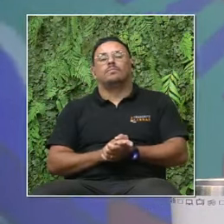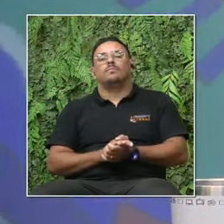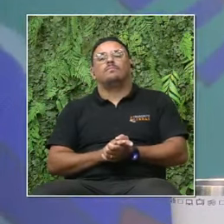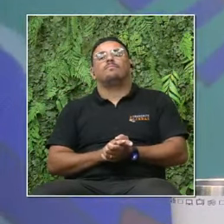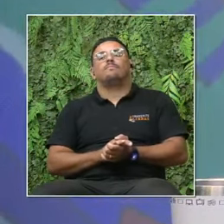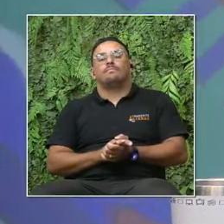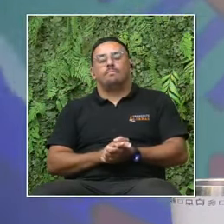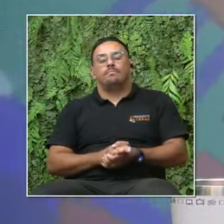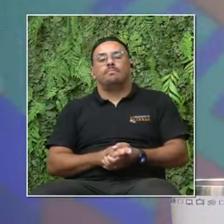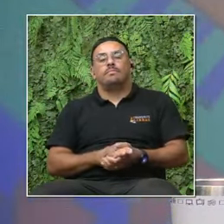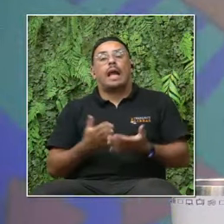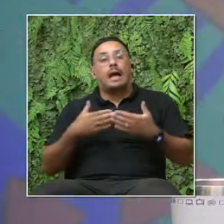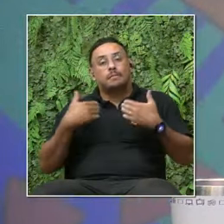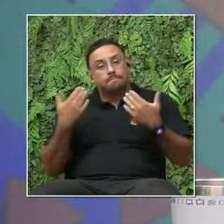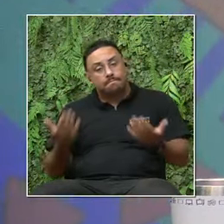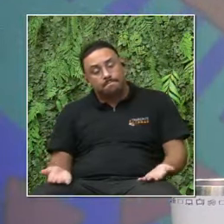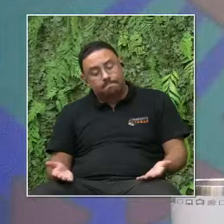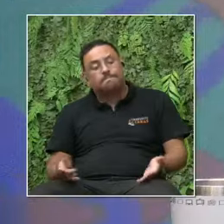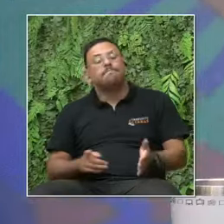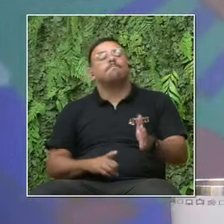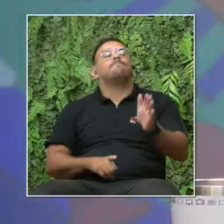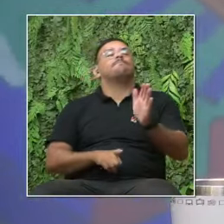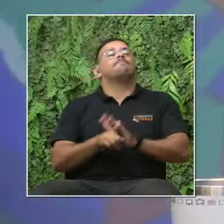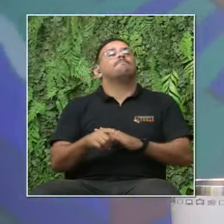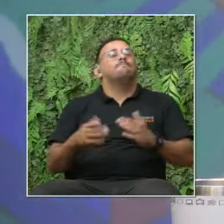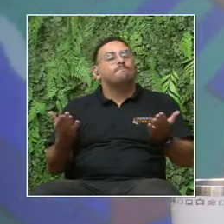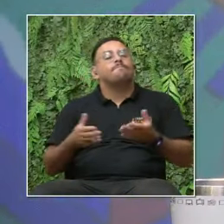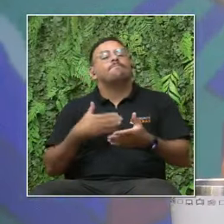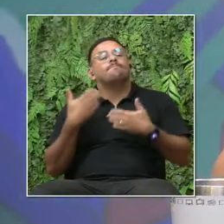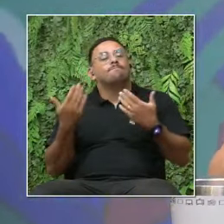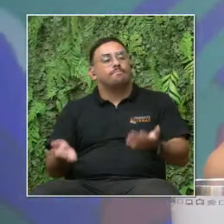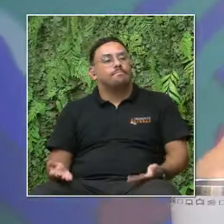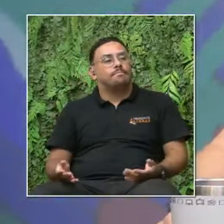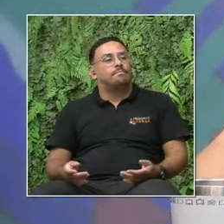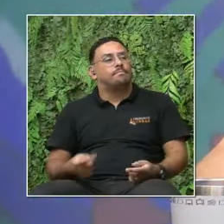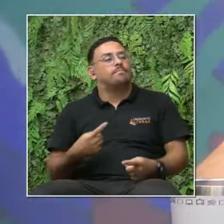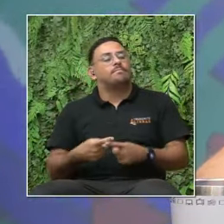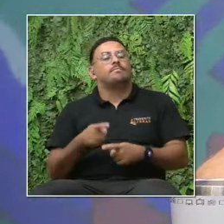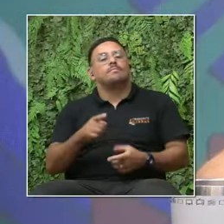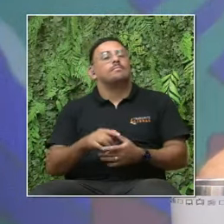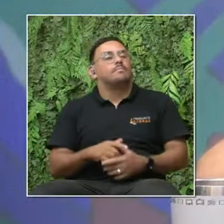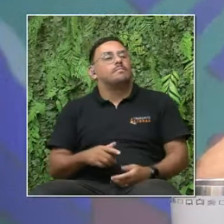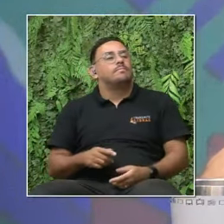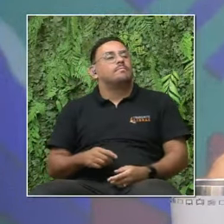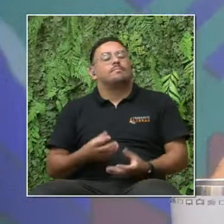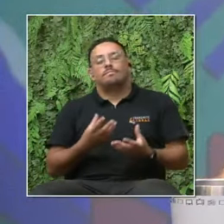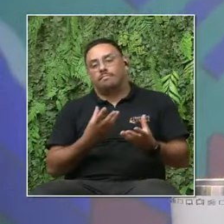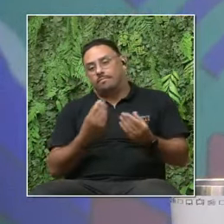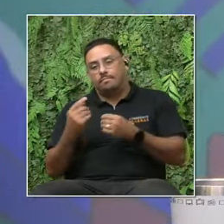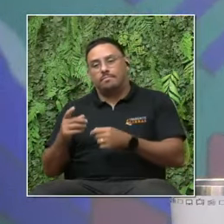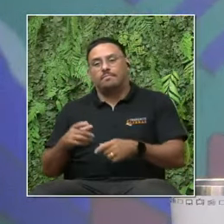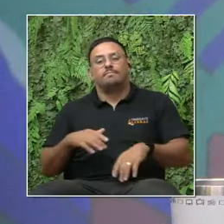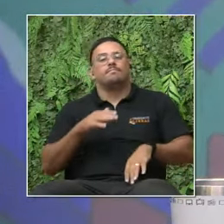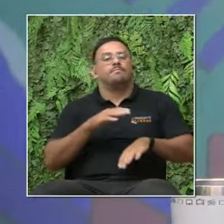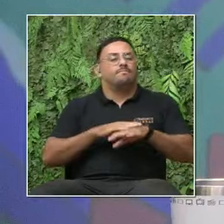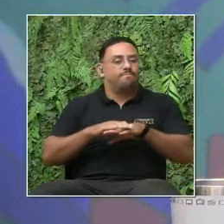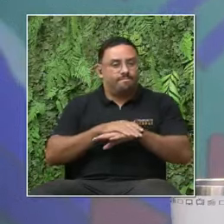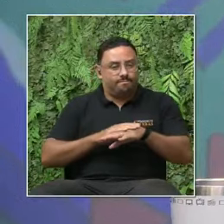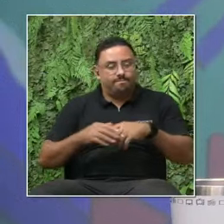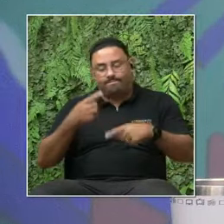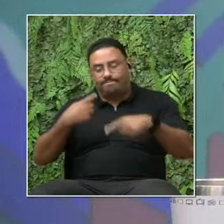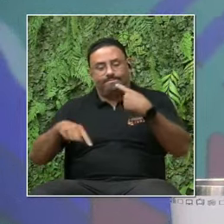ronaldin aí a pergunta agora é a seguinte porque essa aí essa já deu muita discussão muita